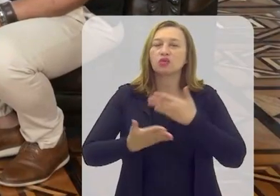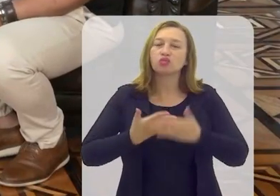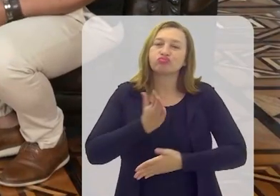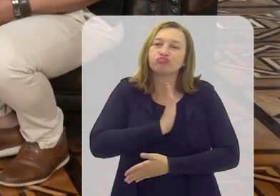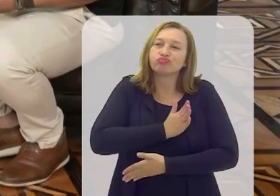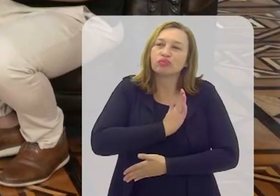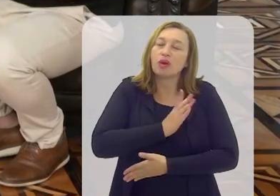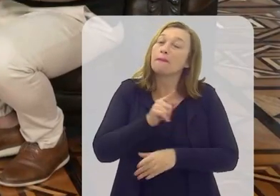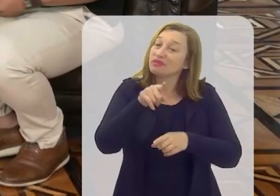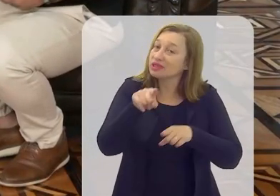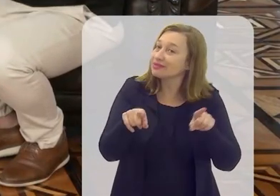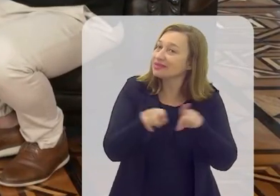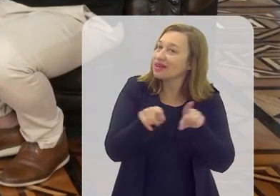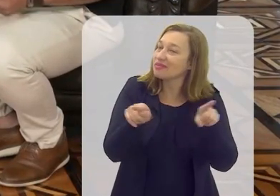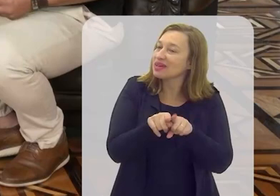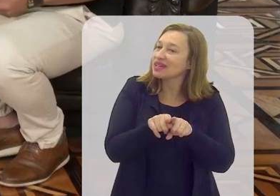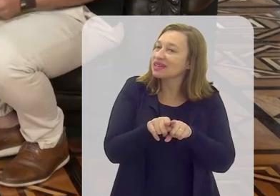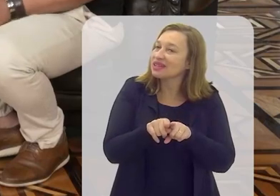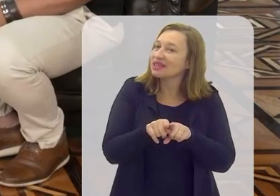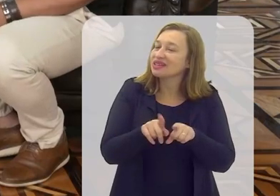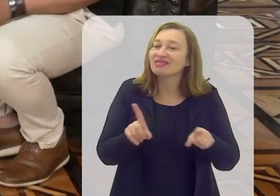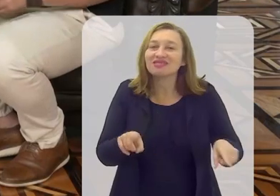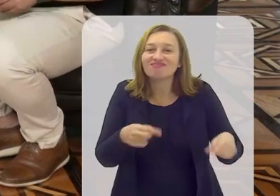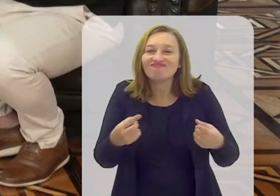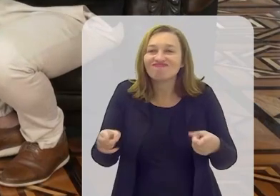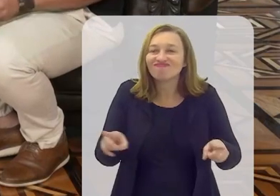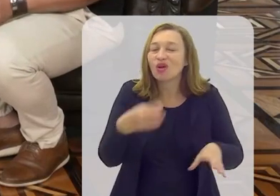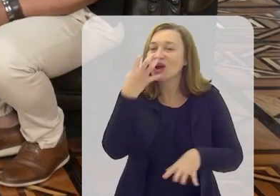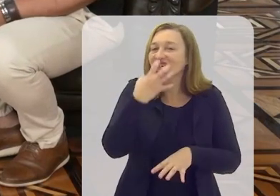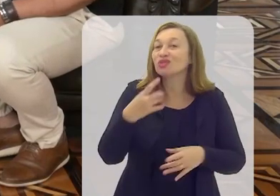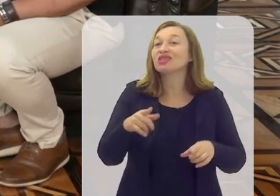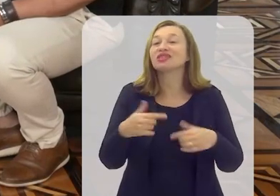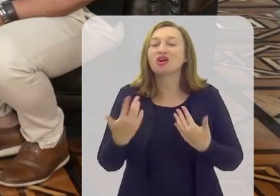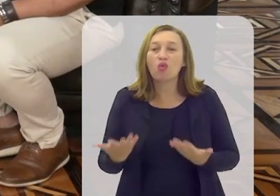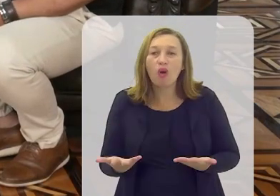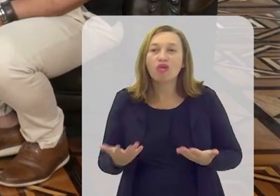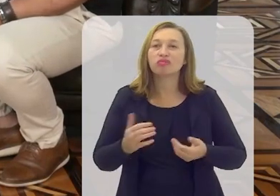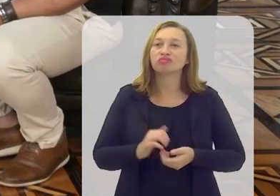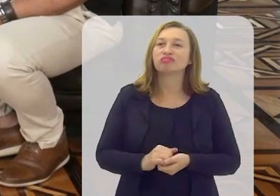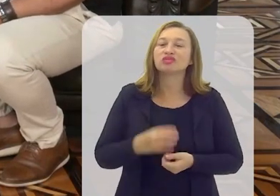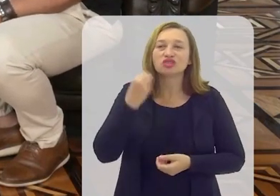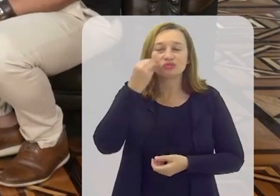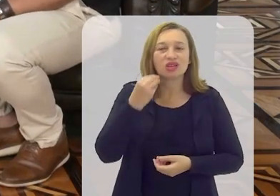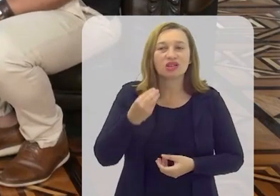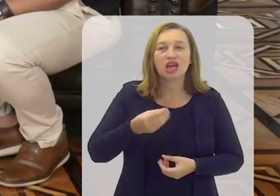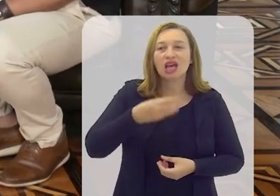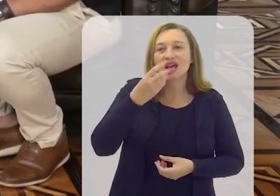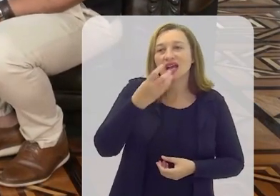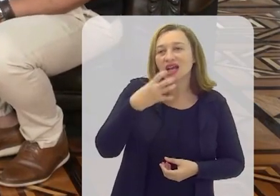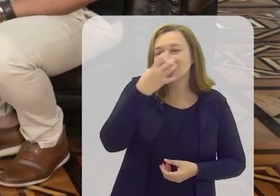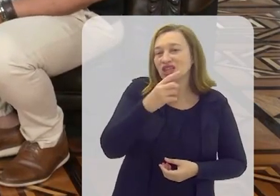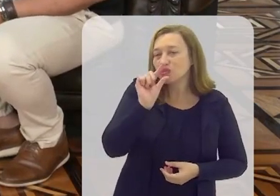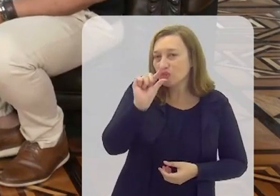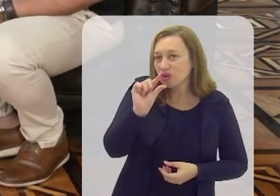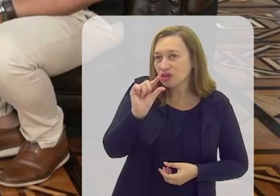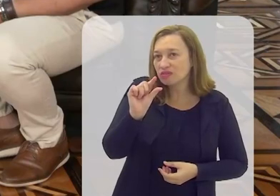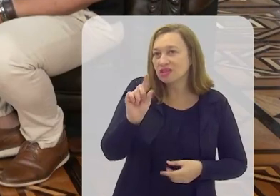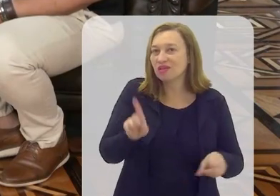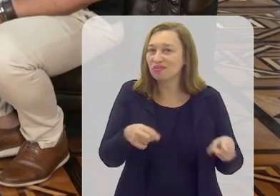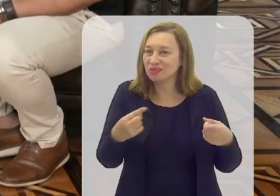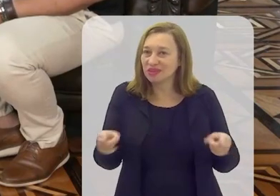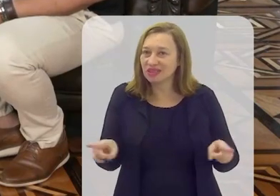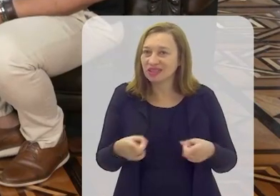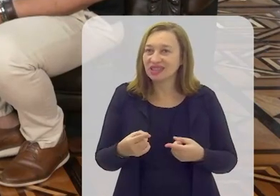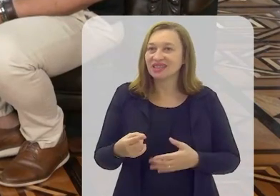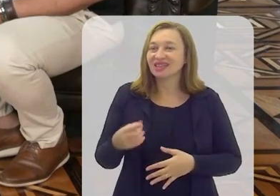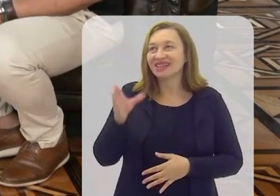coração para você também ser uma singer, ser uma cantora? Qual foi a primeira? Queria que você cantasse um pouquinho dessa música.